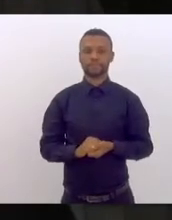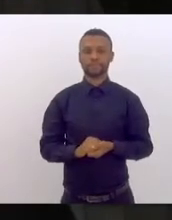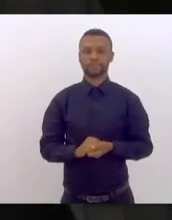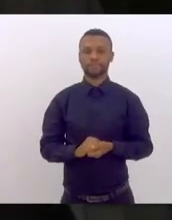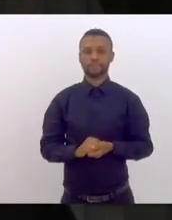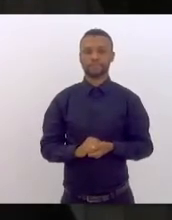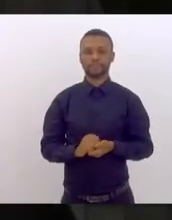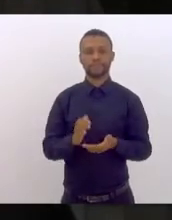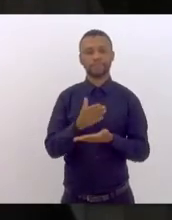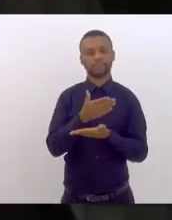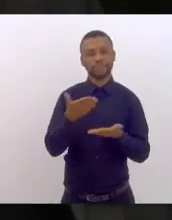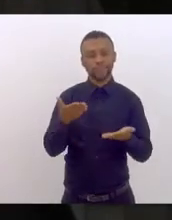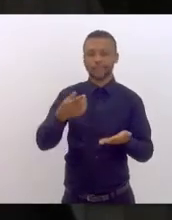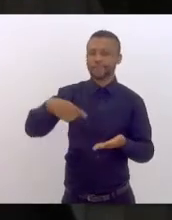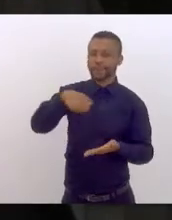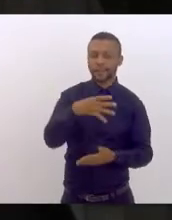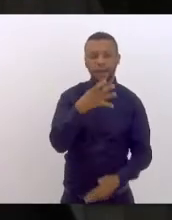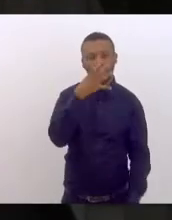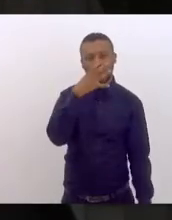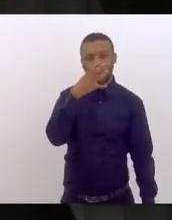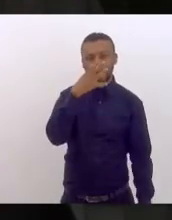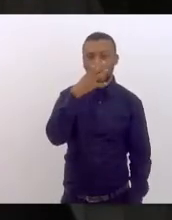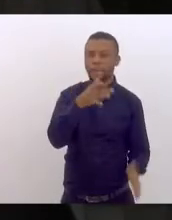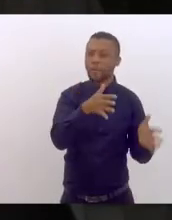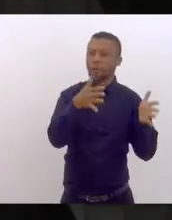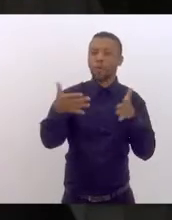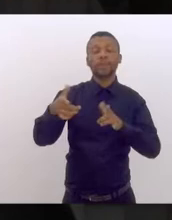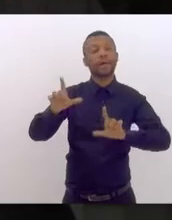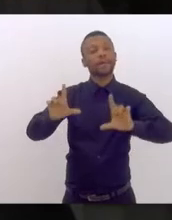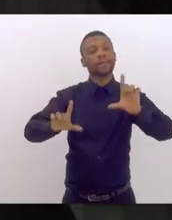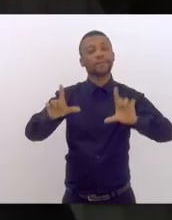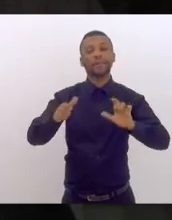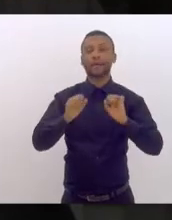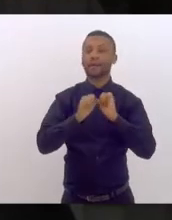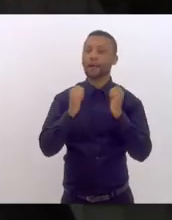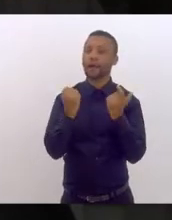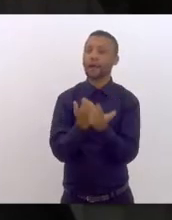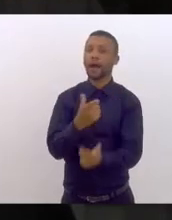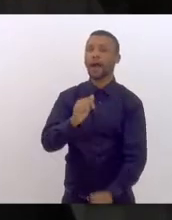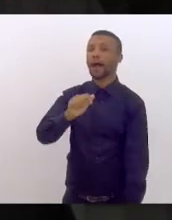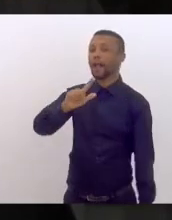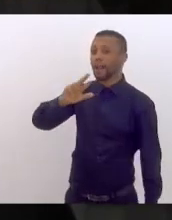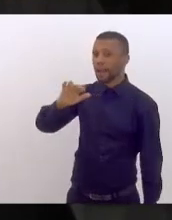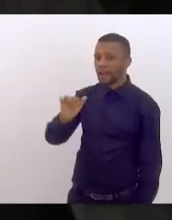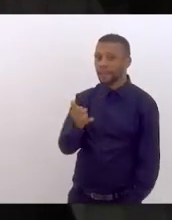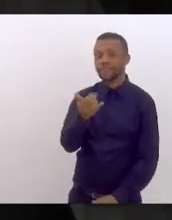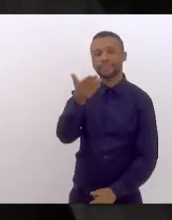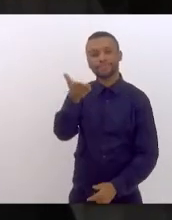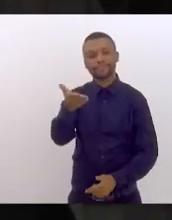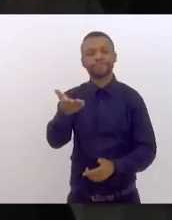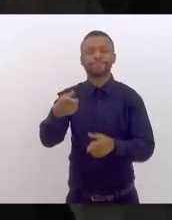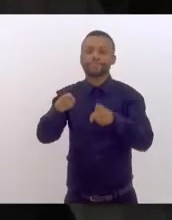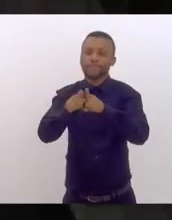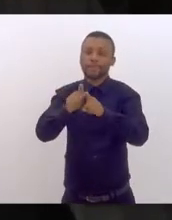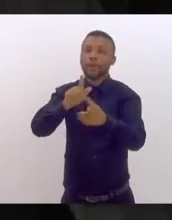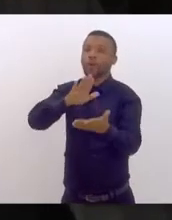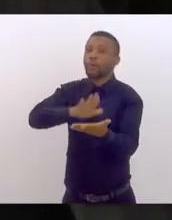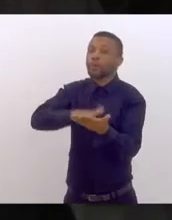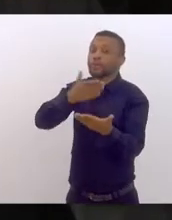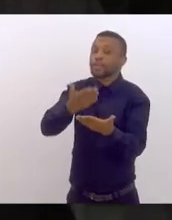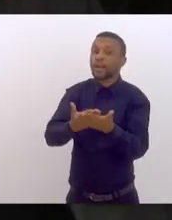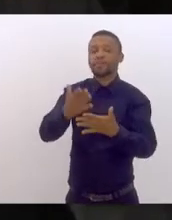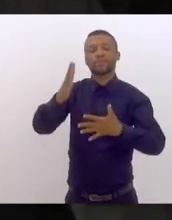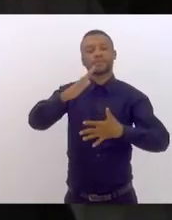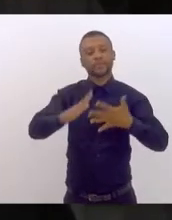senhores telespectadores da TV alerj senhor intérprete da linguagem